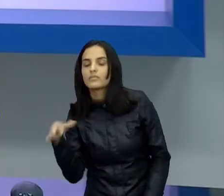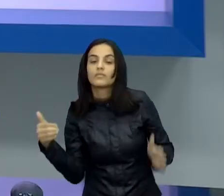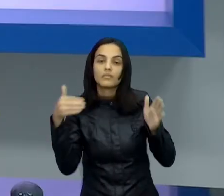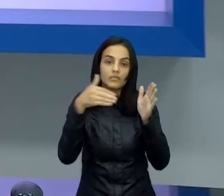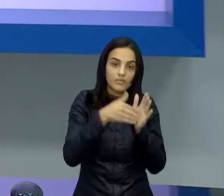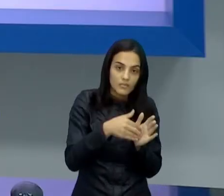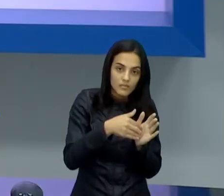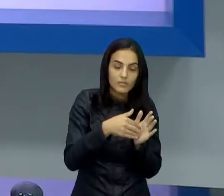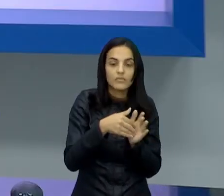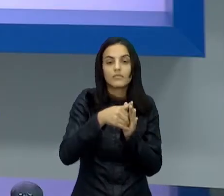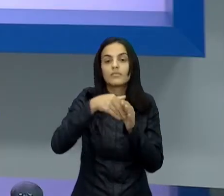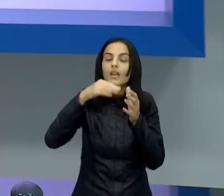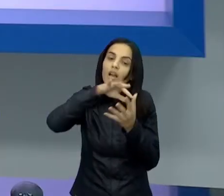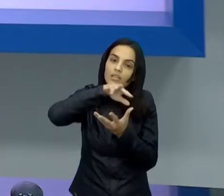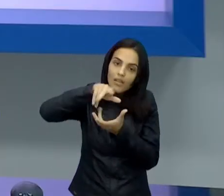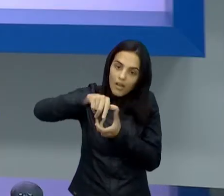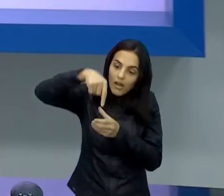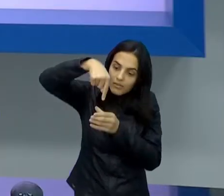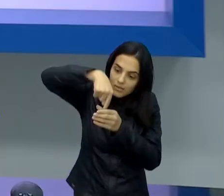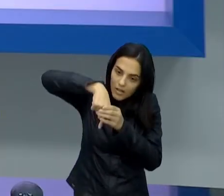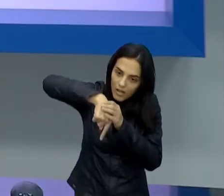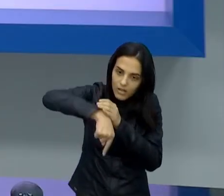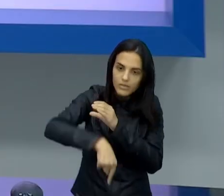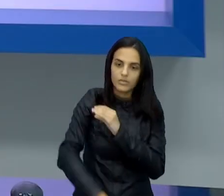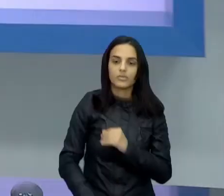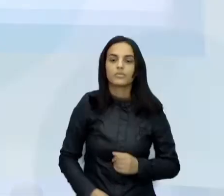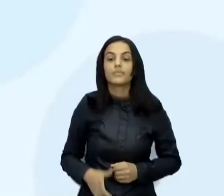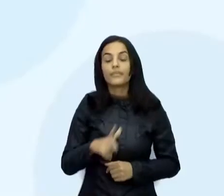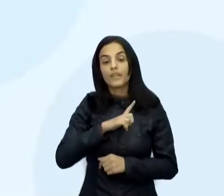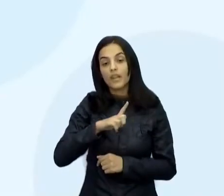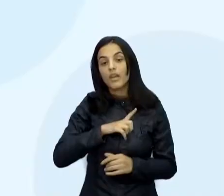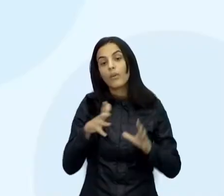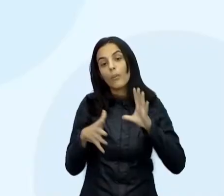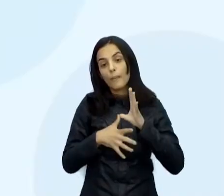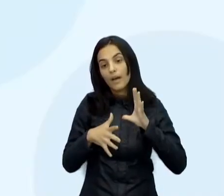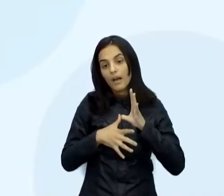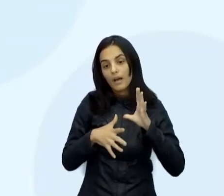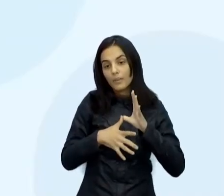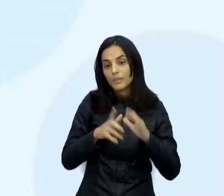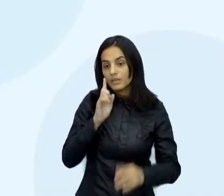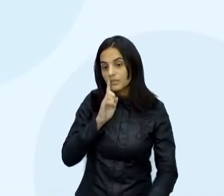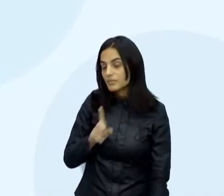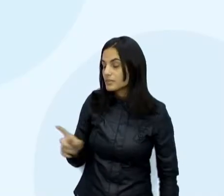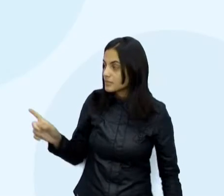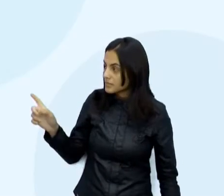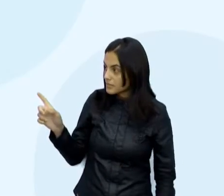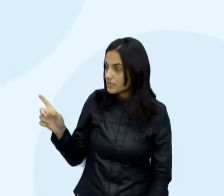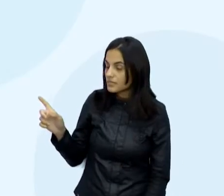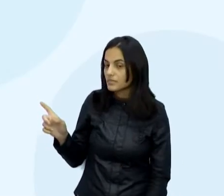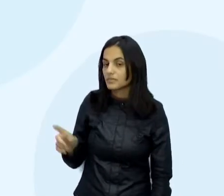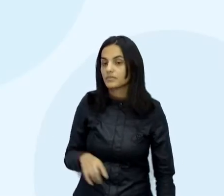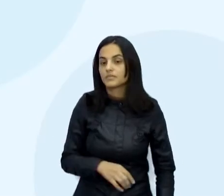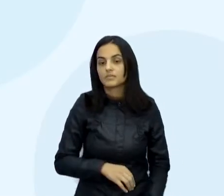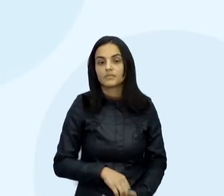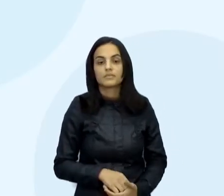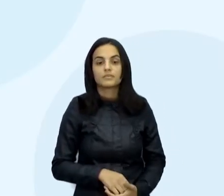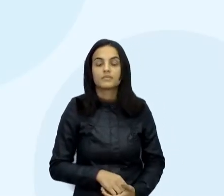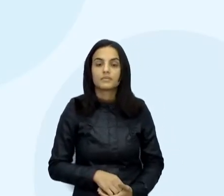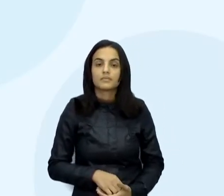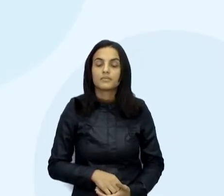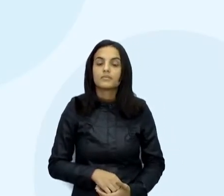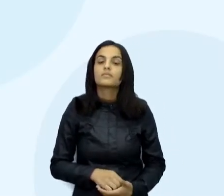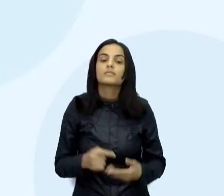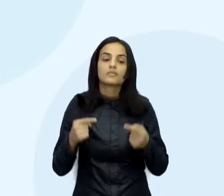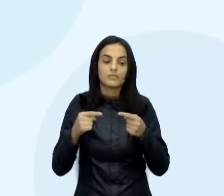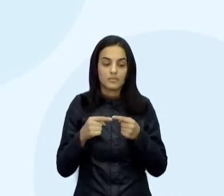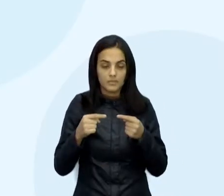interno. Na próxima tela eu trouxe aí de novo esse mapa, né, que faz parte aí, né, desse componente, né, e também